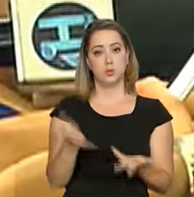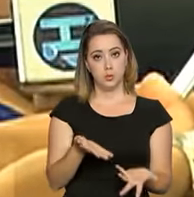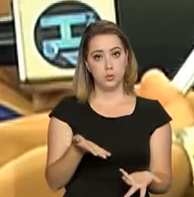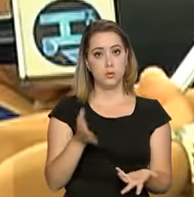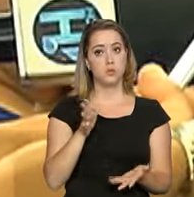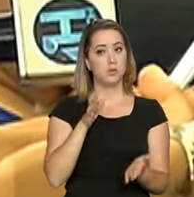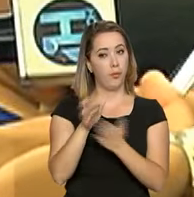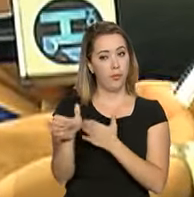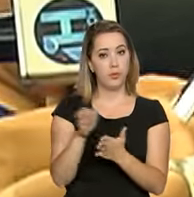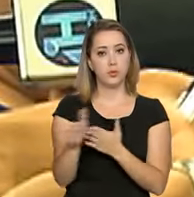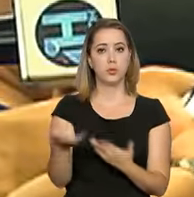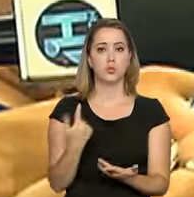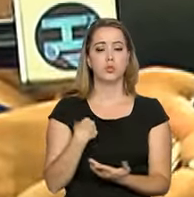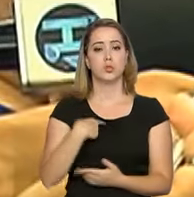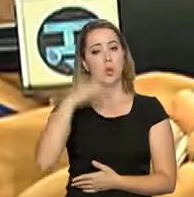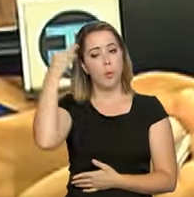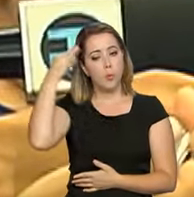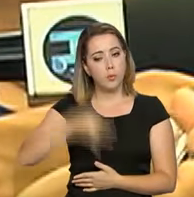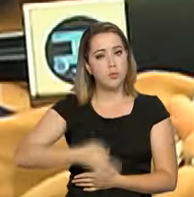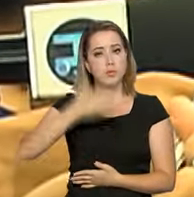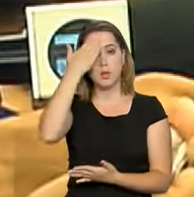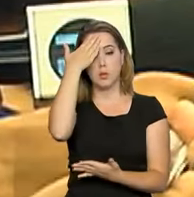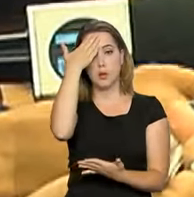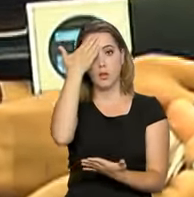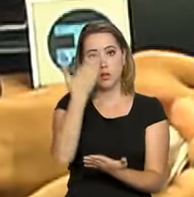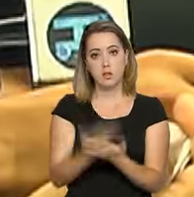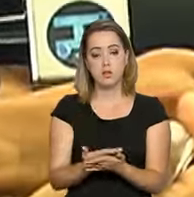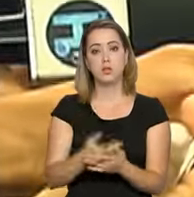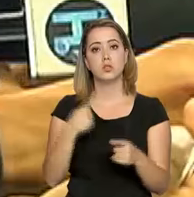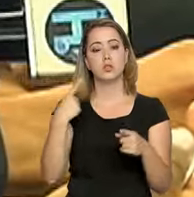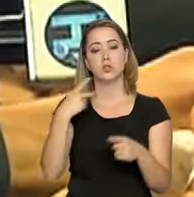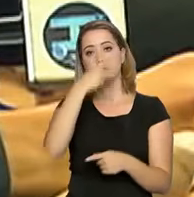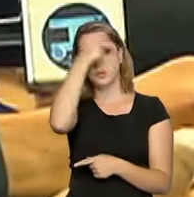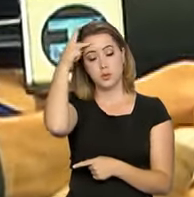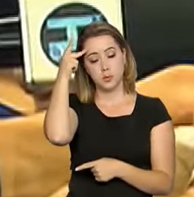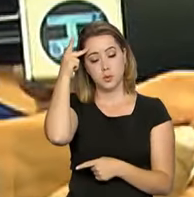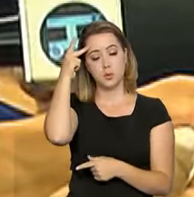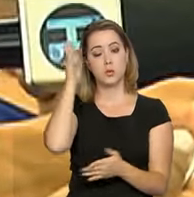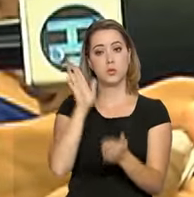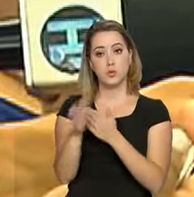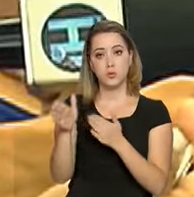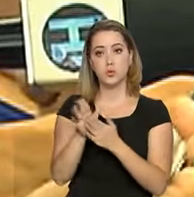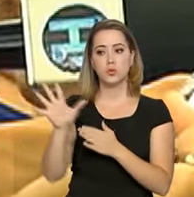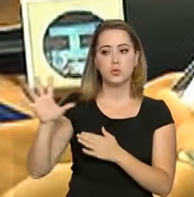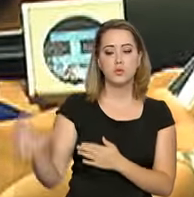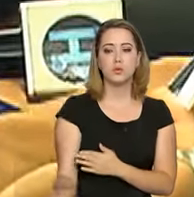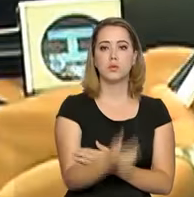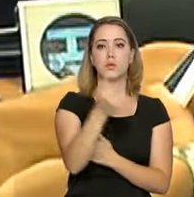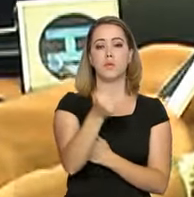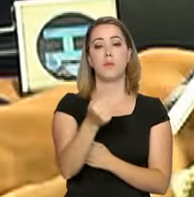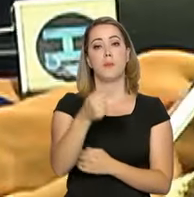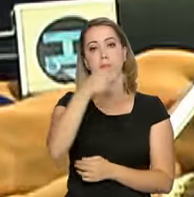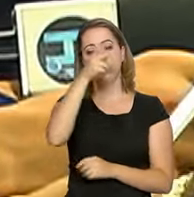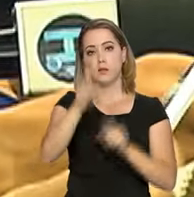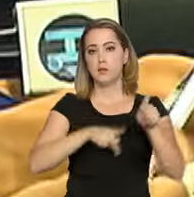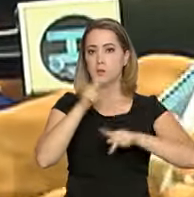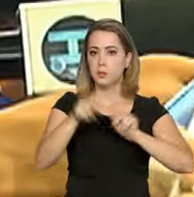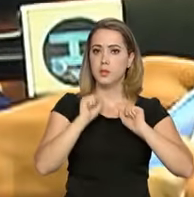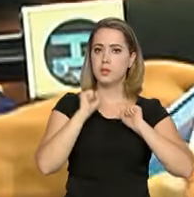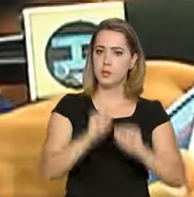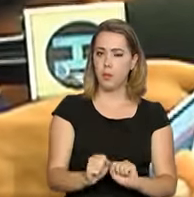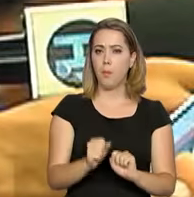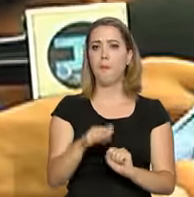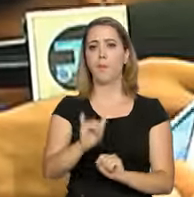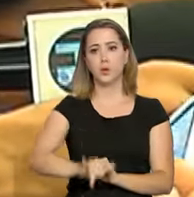desses foragidos Tenho certeza absoluta disso porque sempre é assim população pode nos ajudar ligando para 181 movimentação